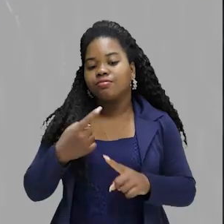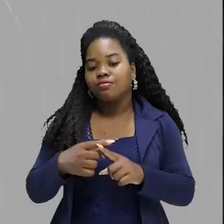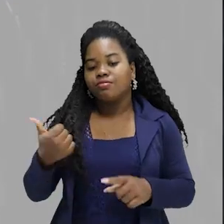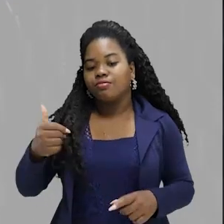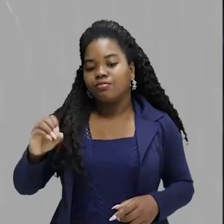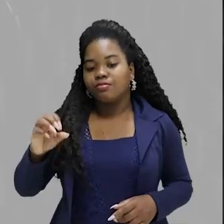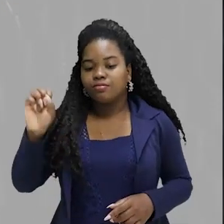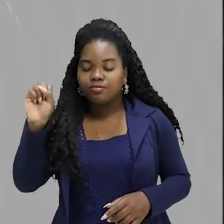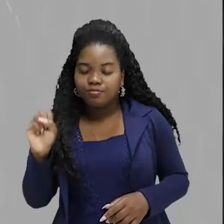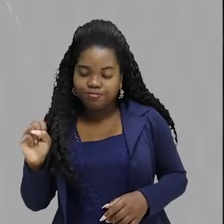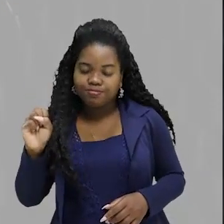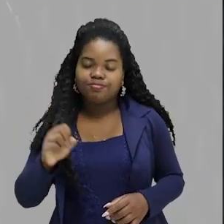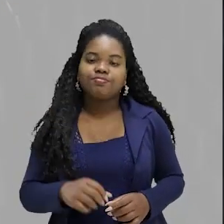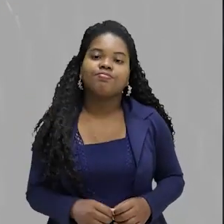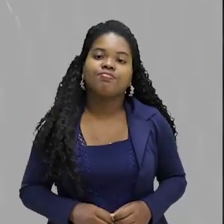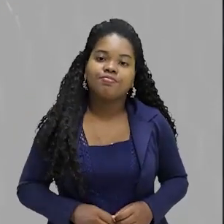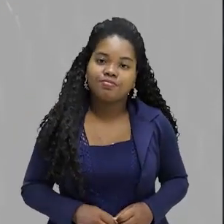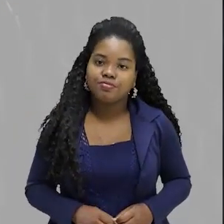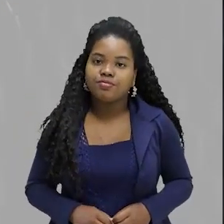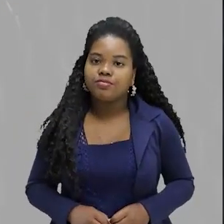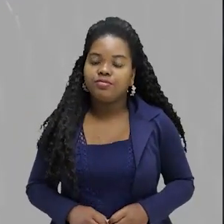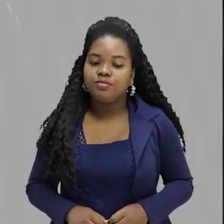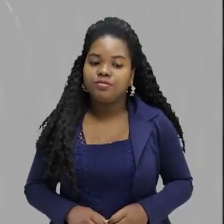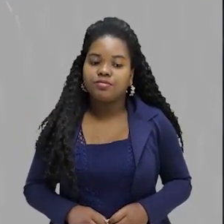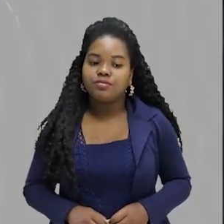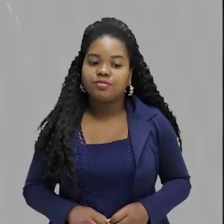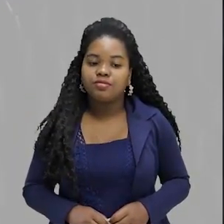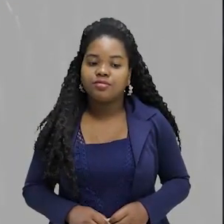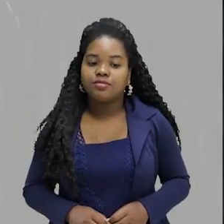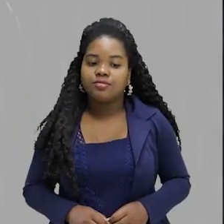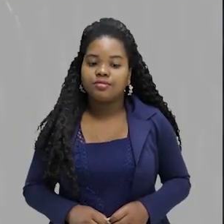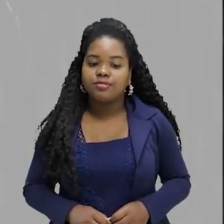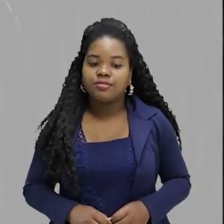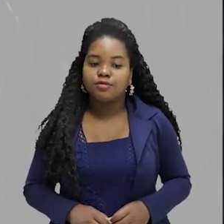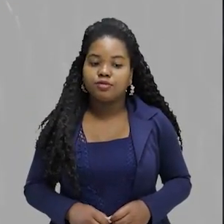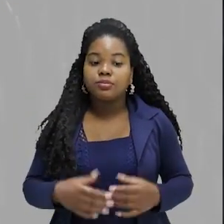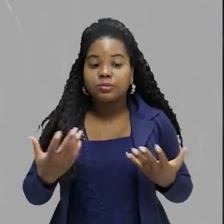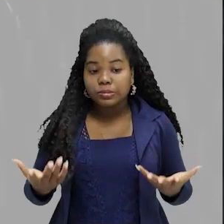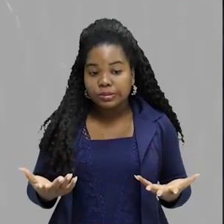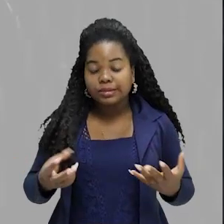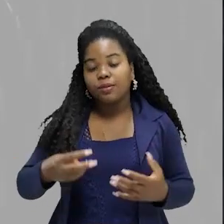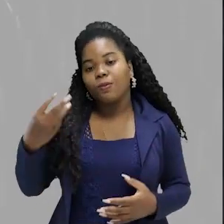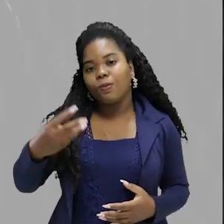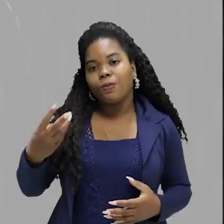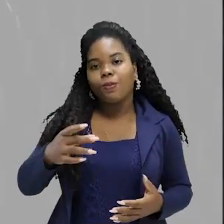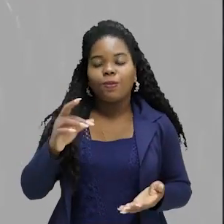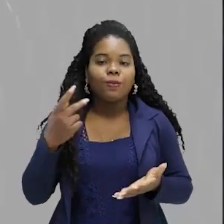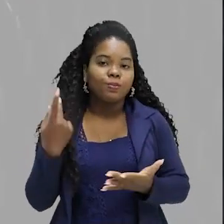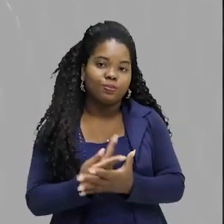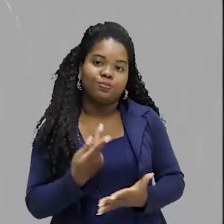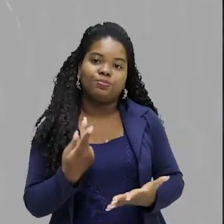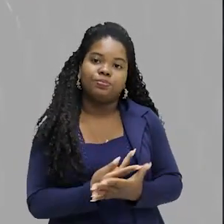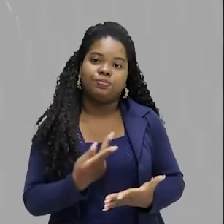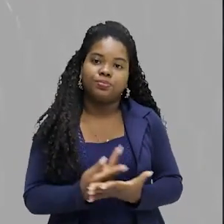10 elevado à oitava gramas por ano. Então, muito mais. Por isso, a terceira